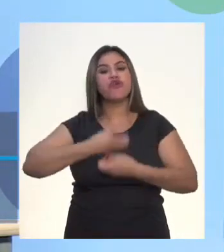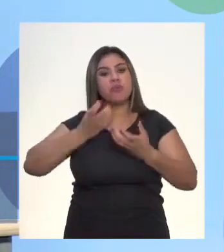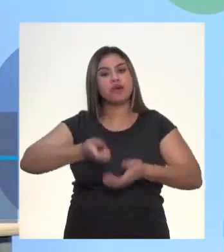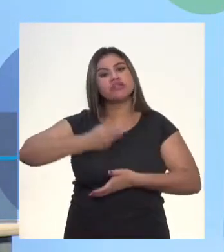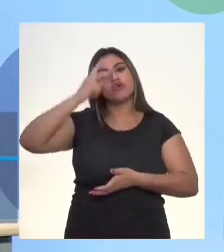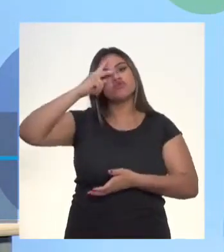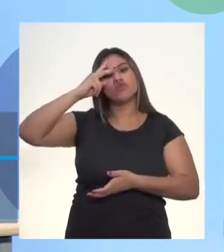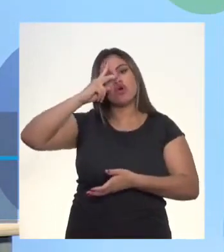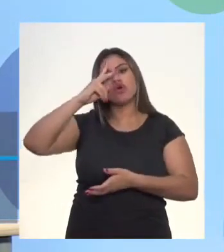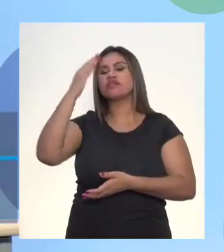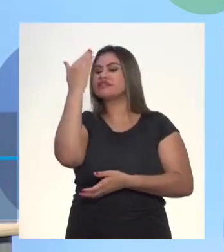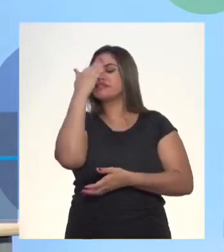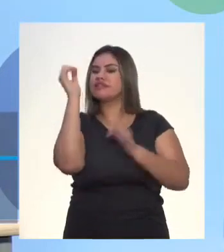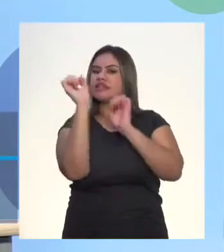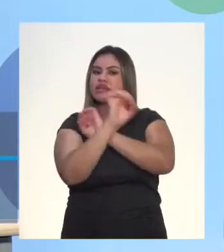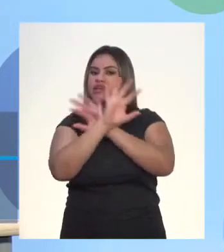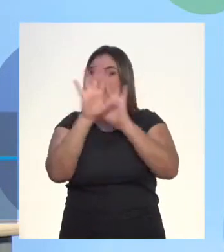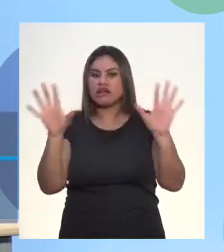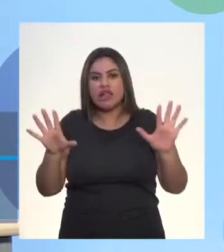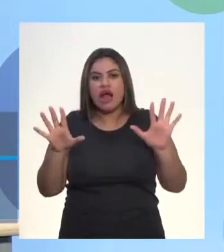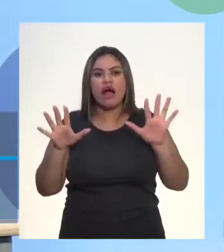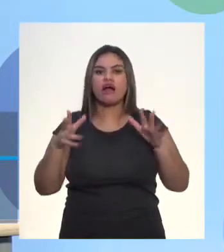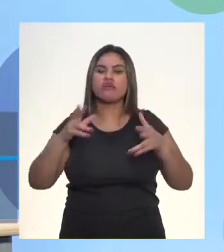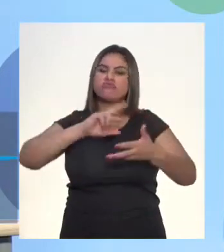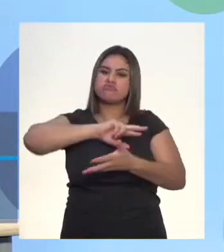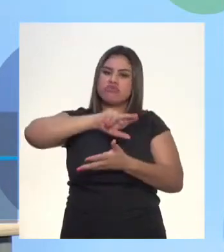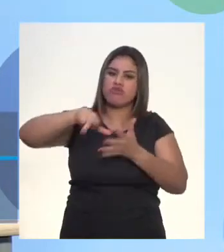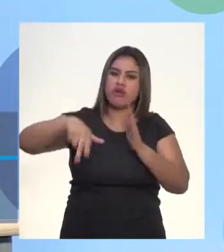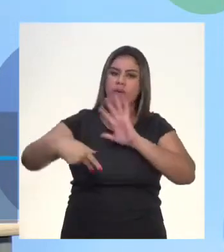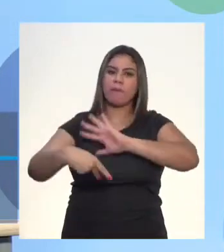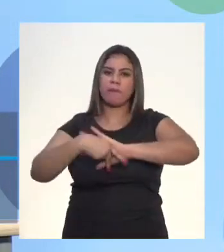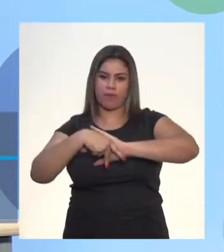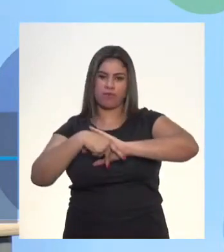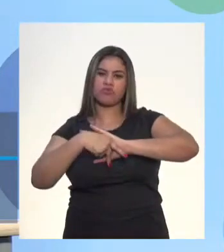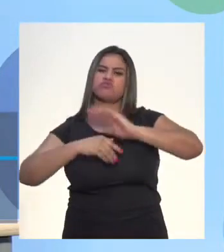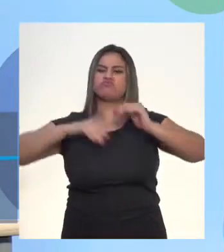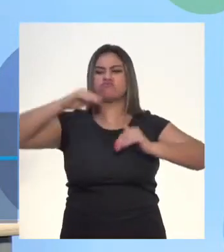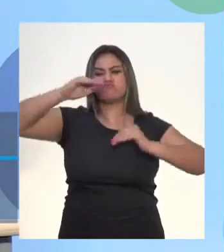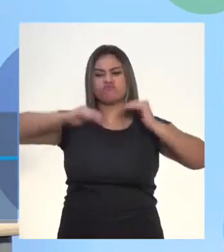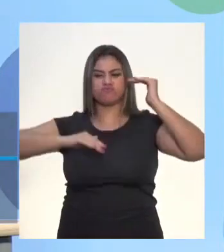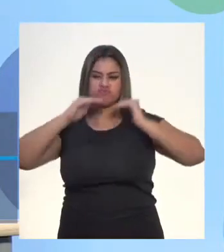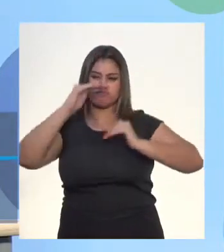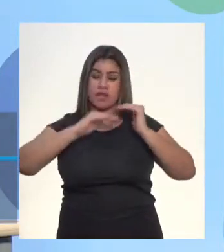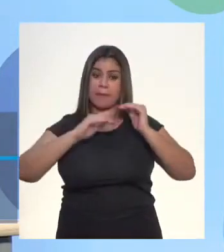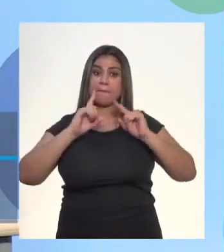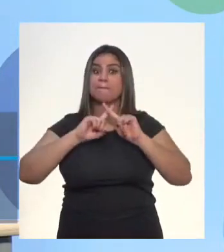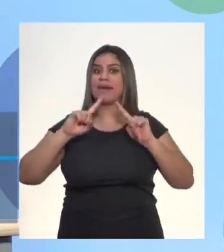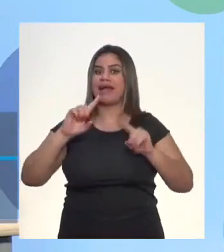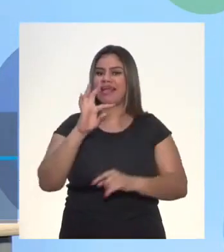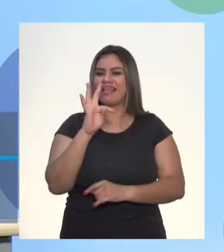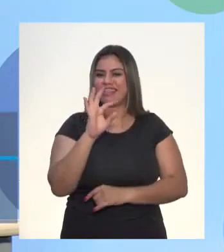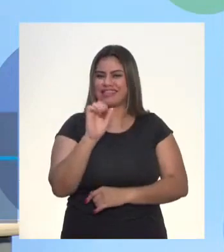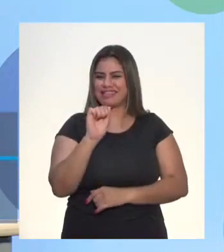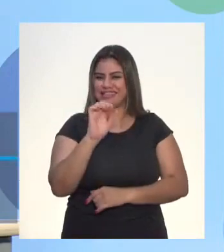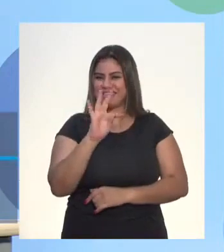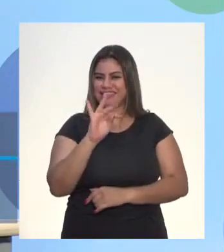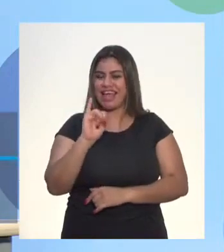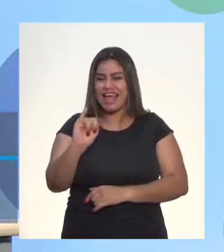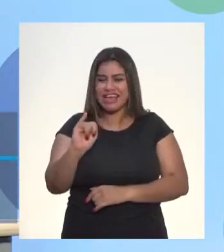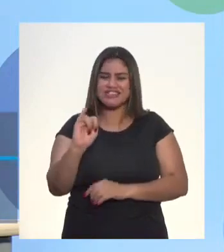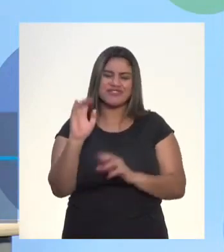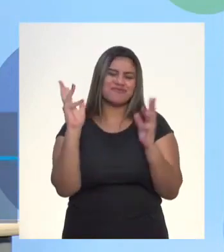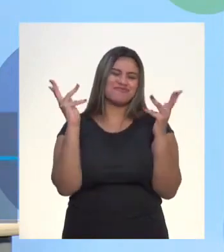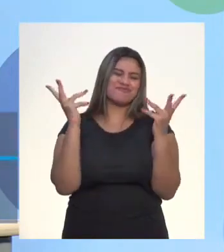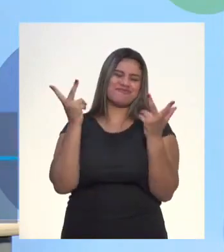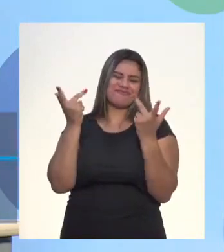para compreendermos também as diferentes manifestações das desigualdades. Já a Tati, né, maravilhosa aqui,